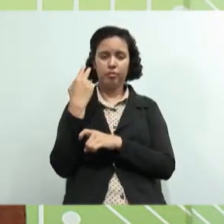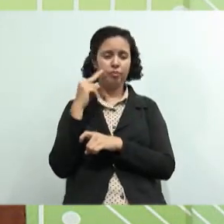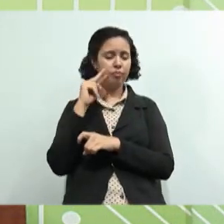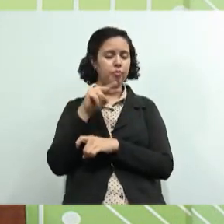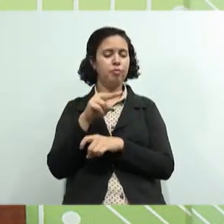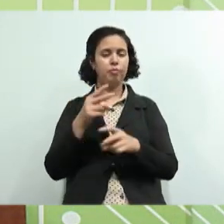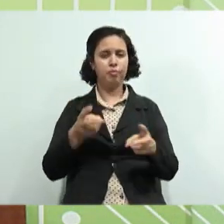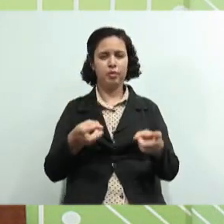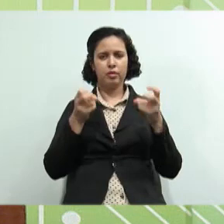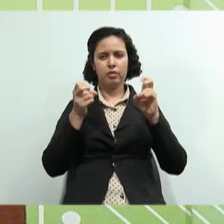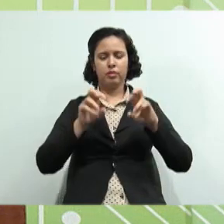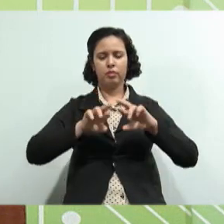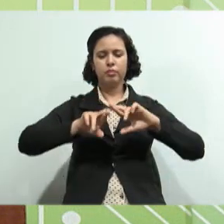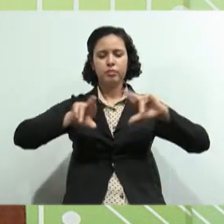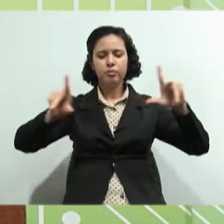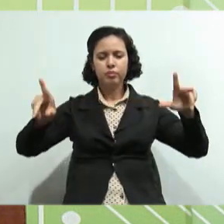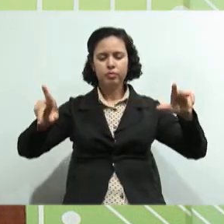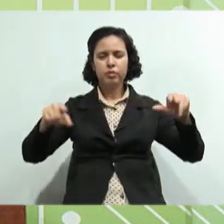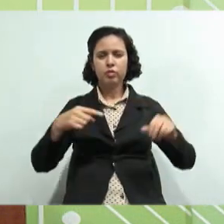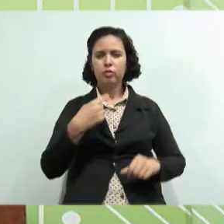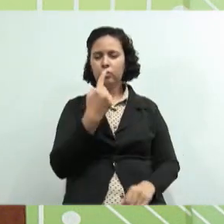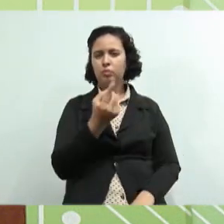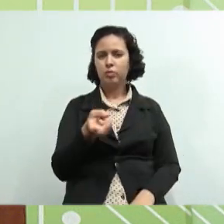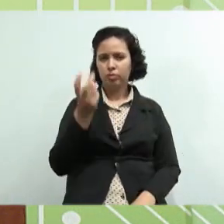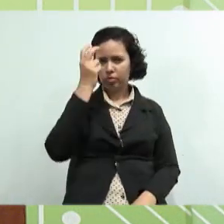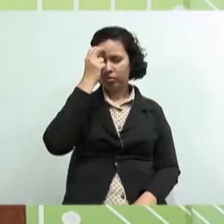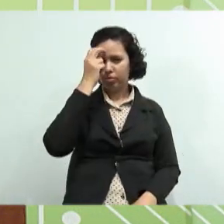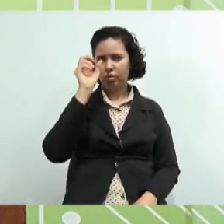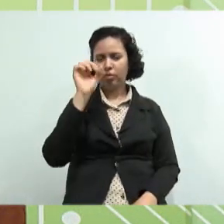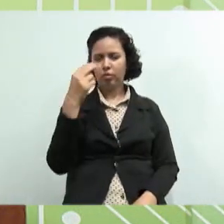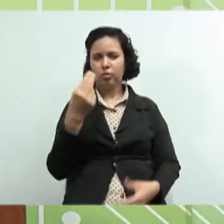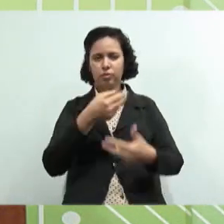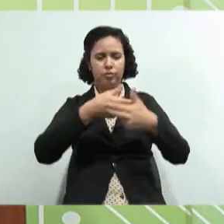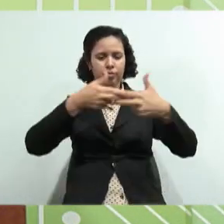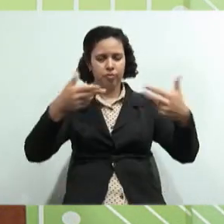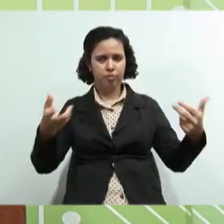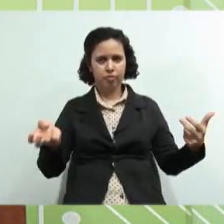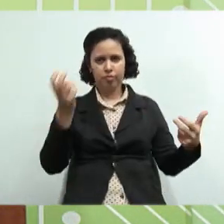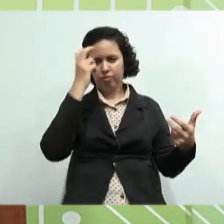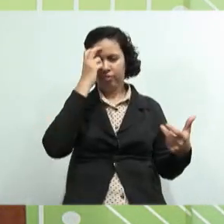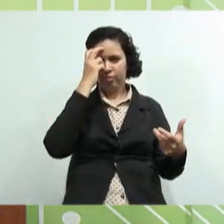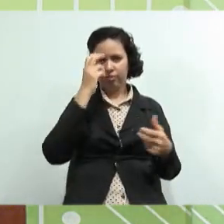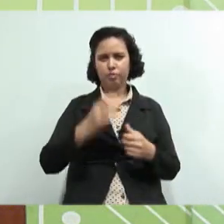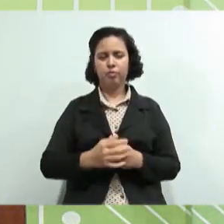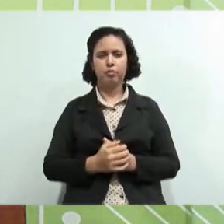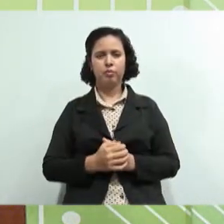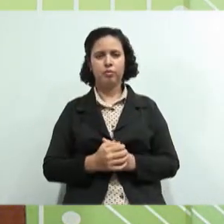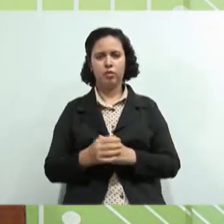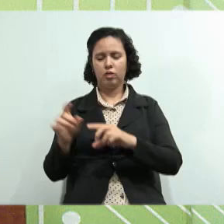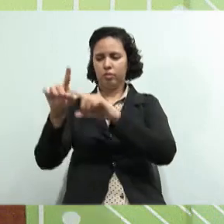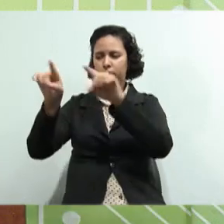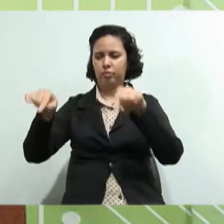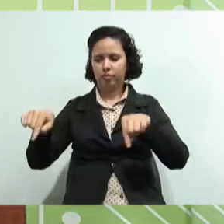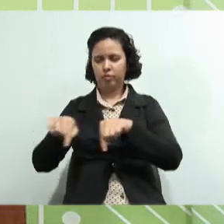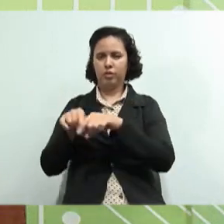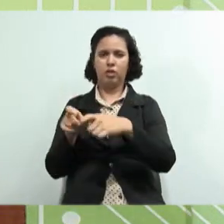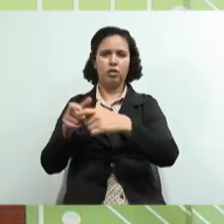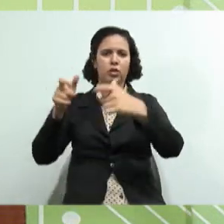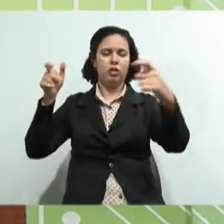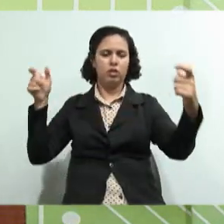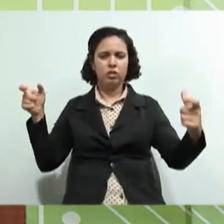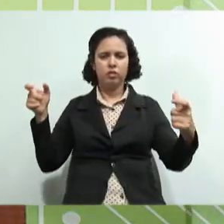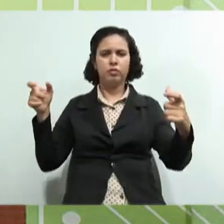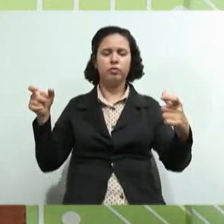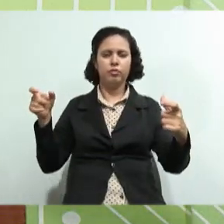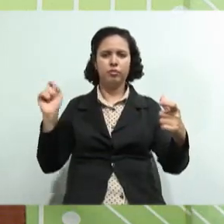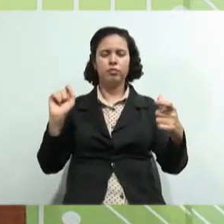na questão da monocultura ou diversidade da cultura. A propriedade grande, as grandes propriedades de grande